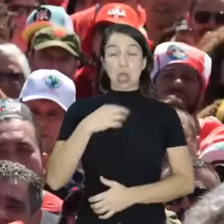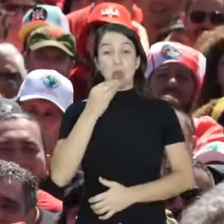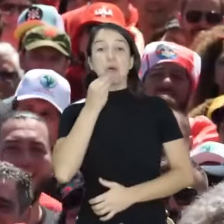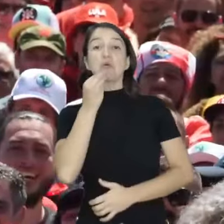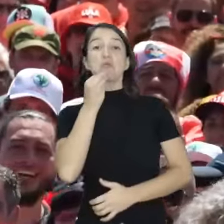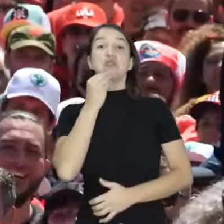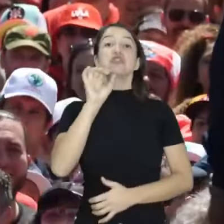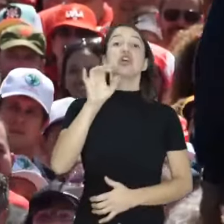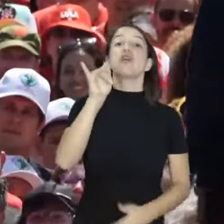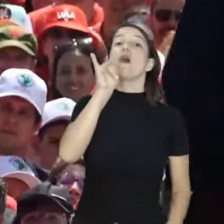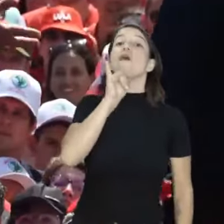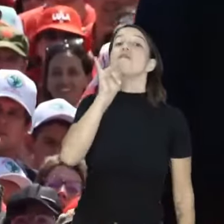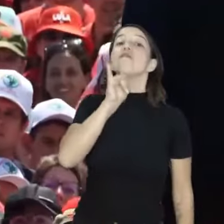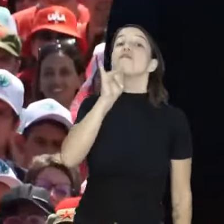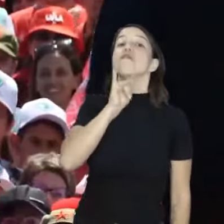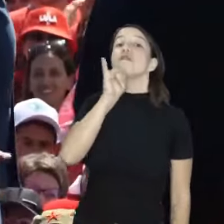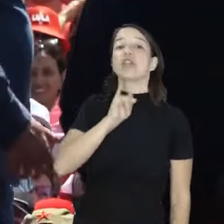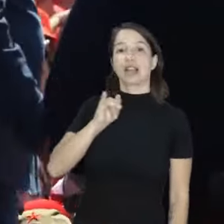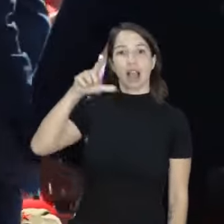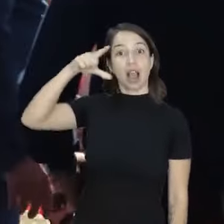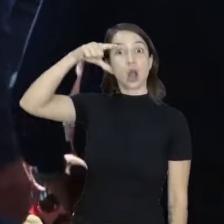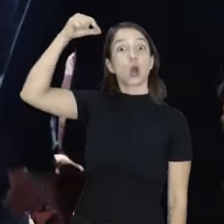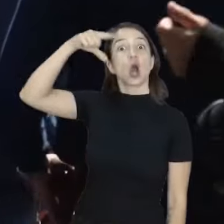Eu poderia só ter ficado com ela.